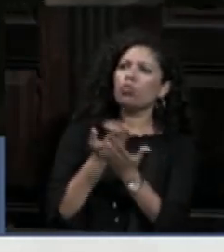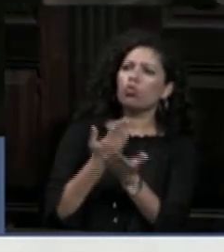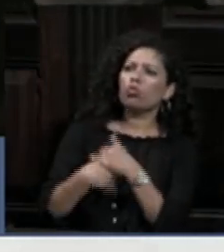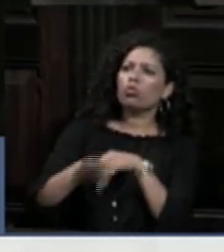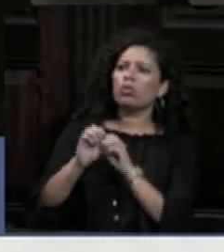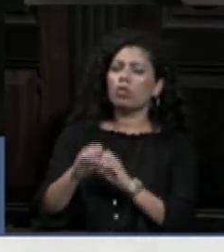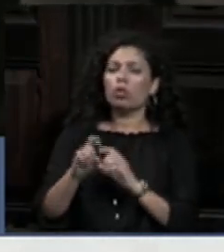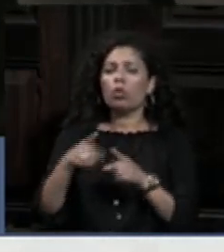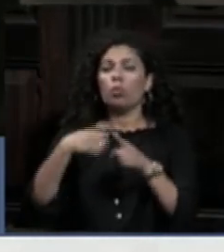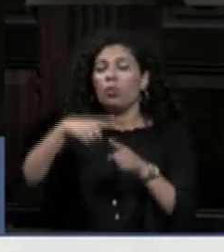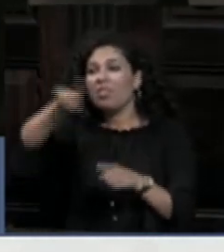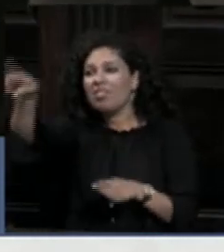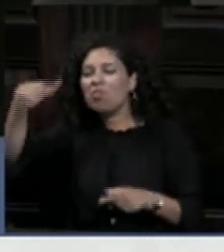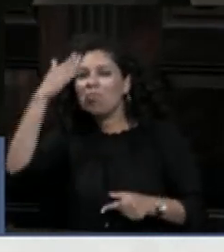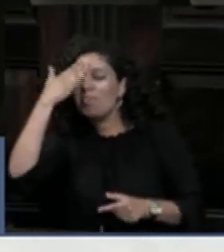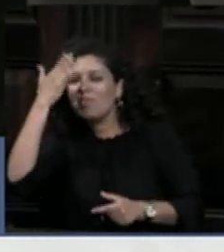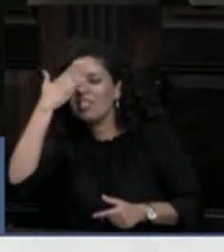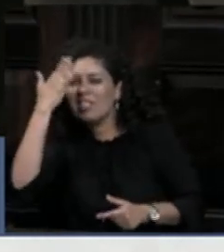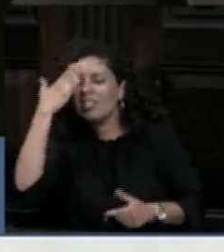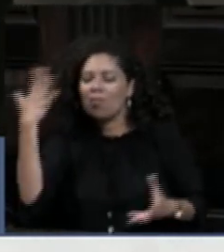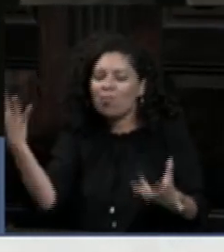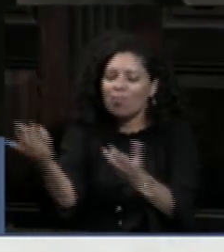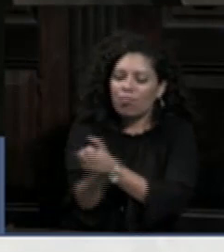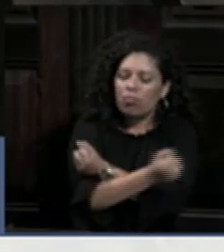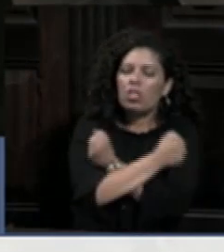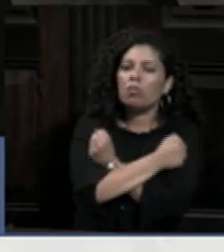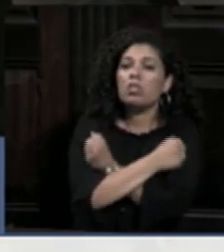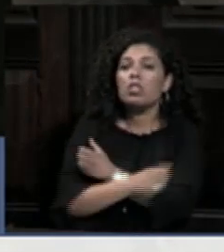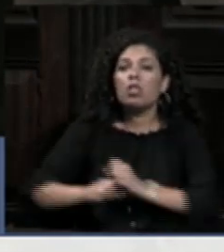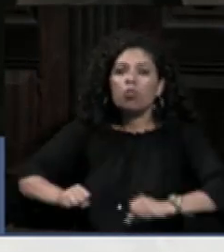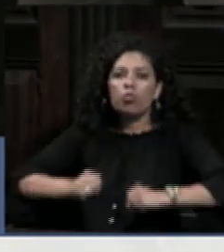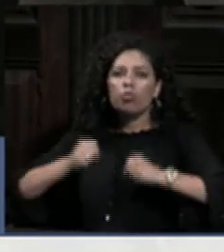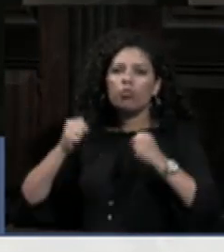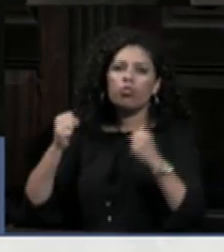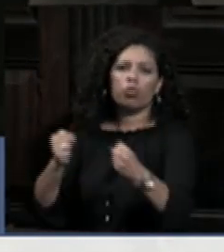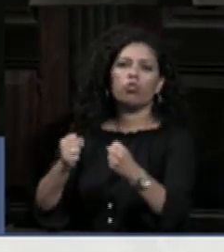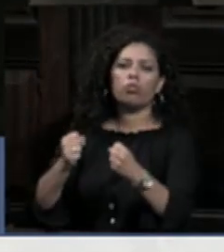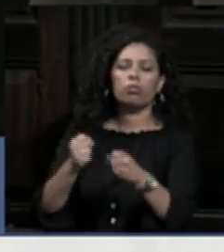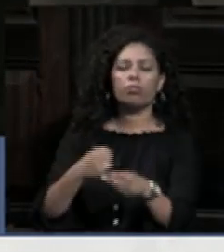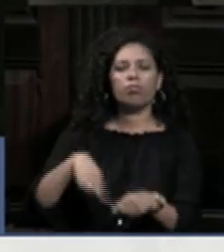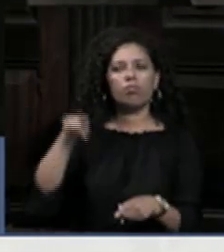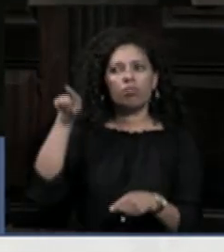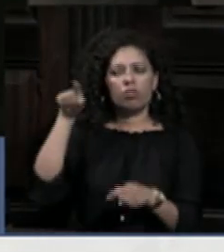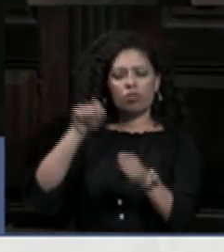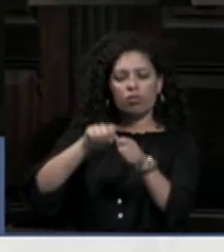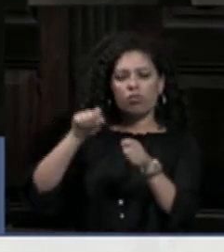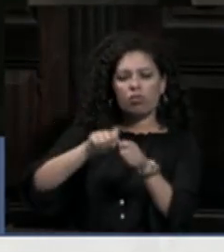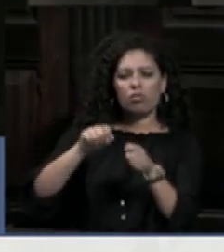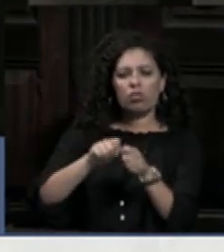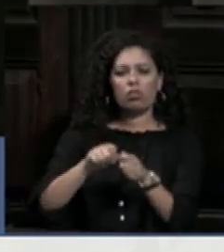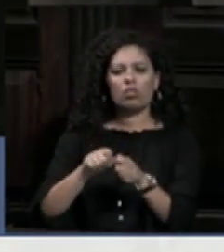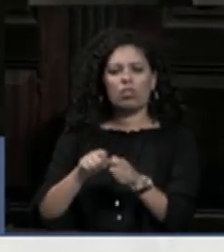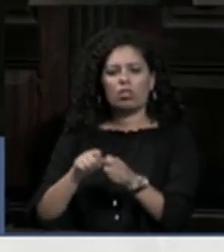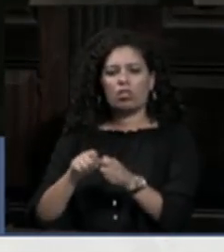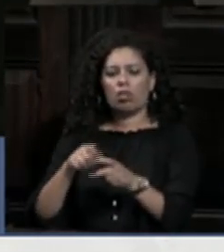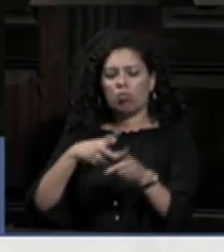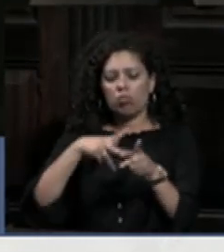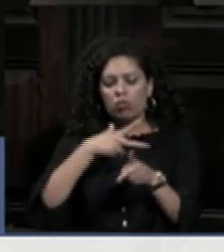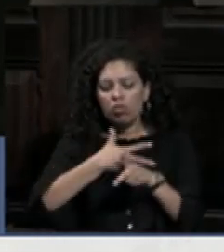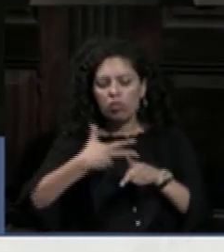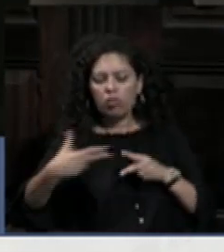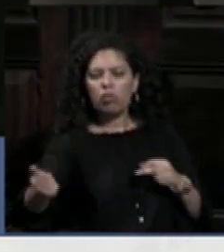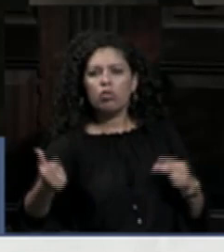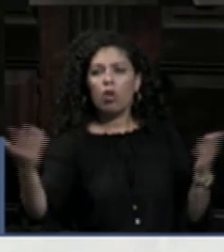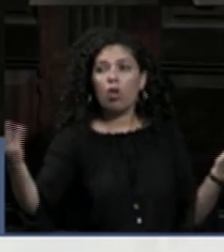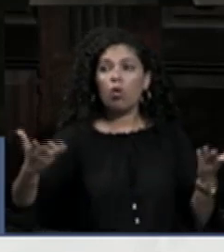compreendido abraçado essa luta e ter feito dela uma grande importante